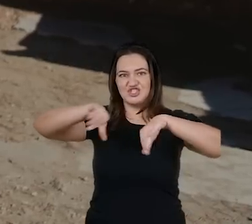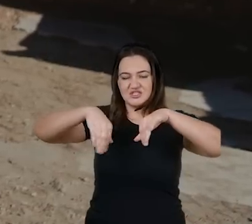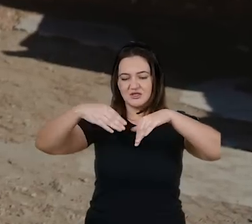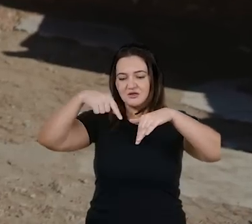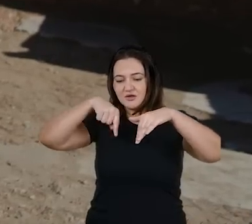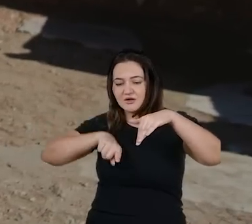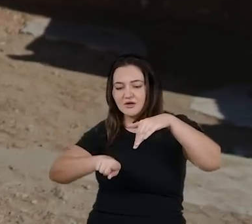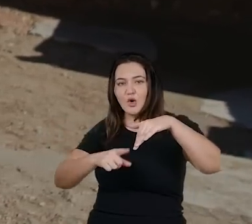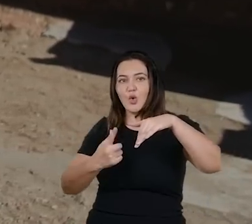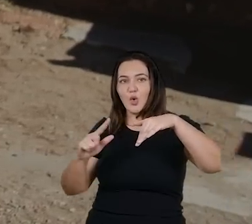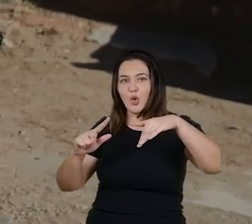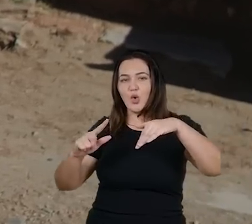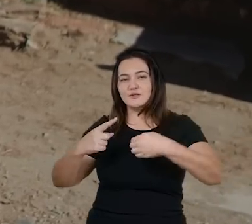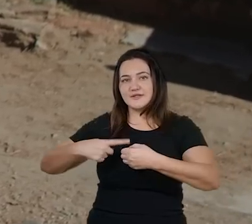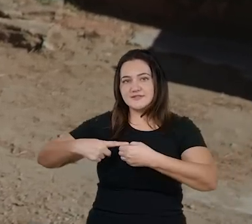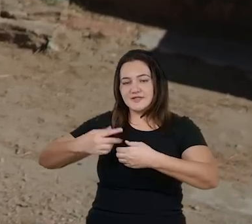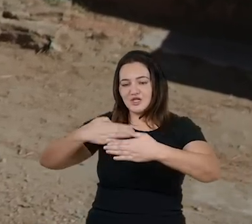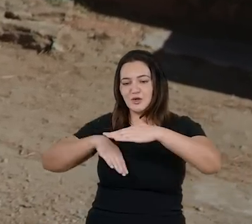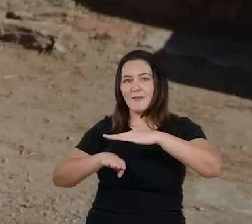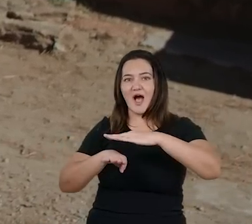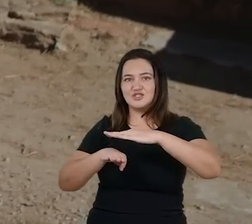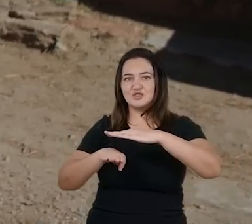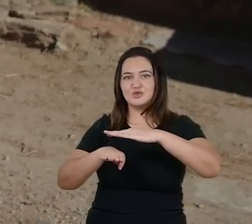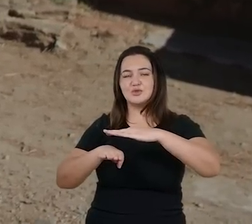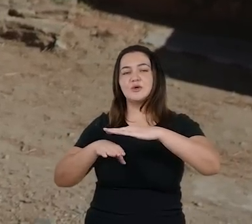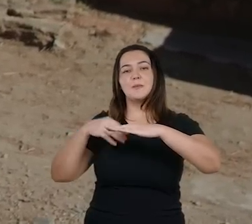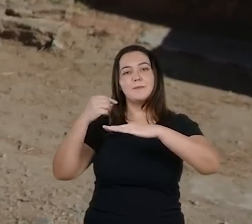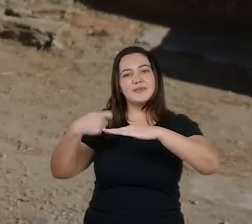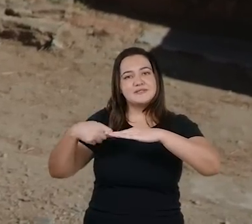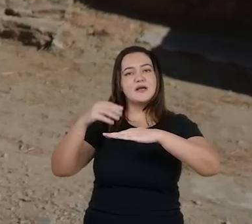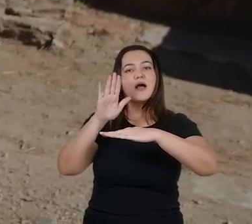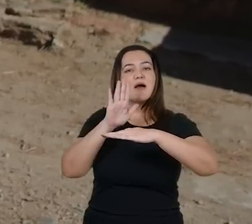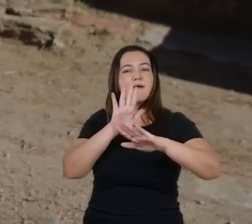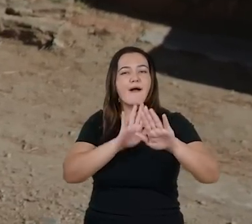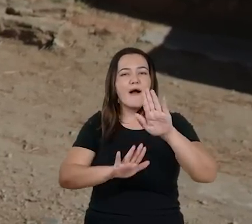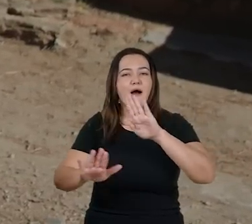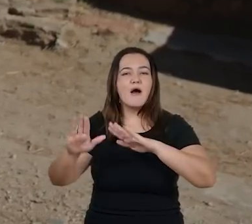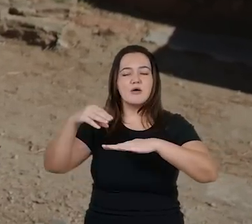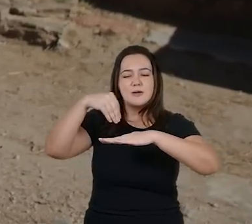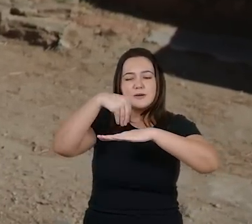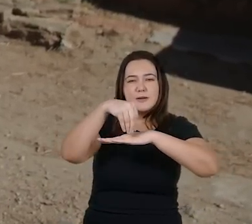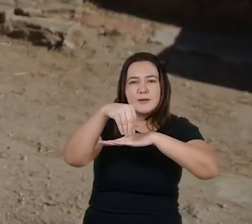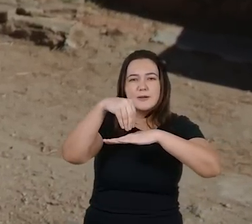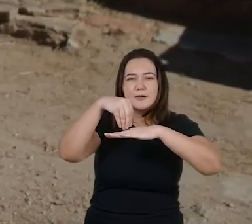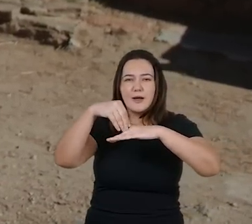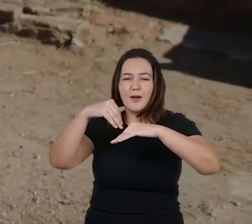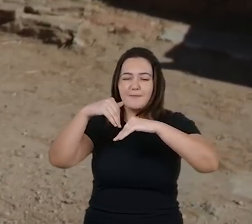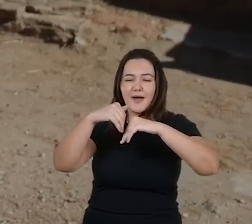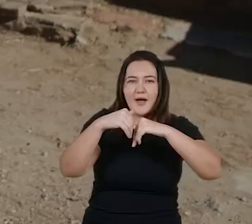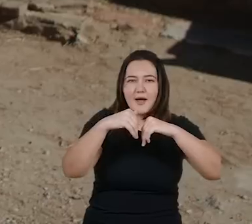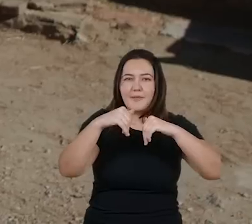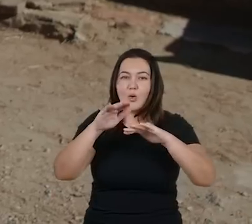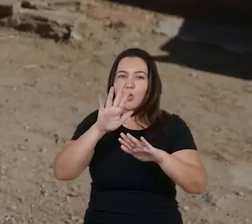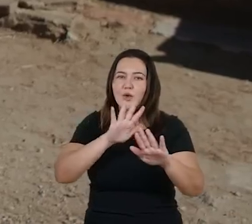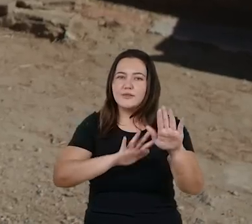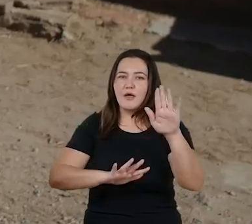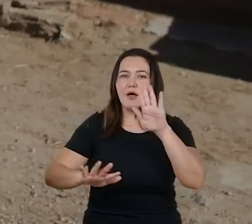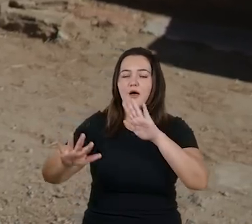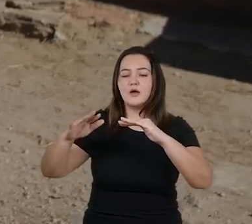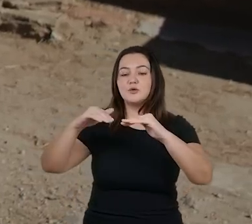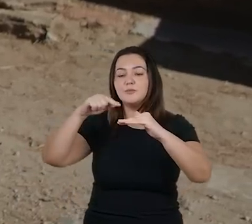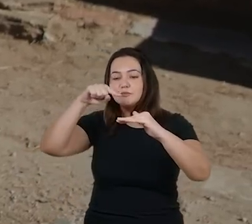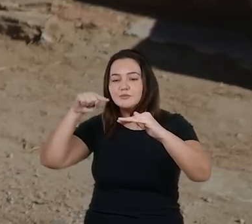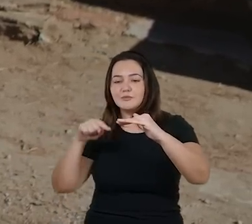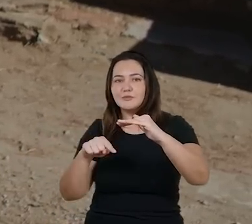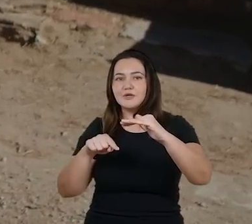para encontrar a outra que está aqui embaixo. Então a gente tem que fazer um trabalho arqueológico minucioso para resgatar a história e